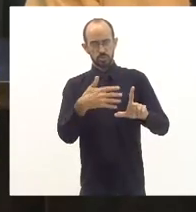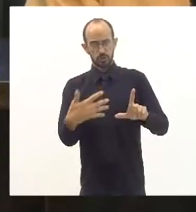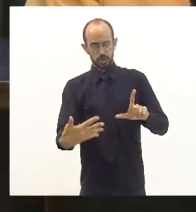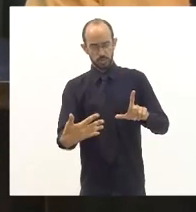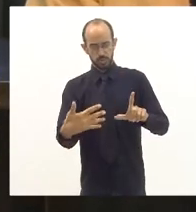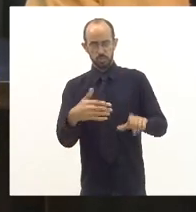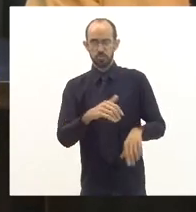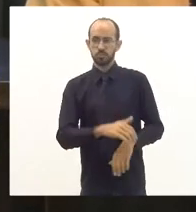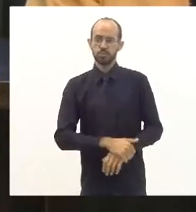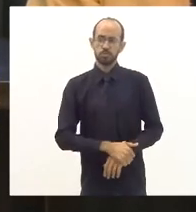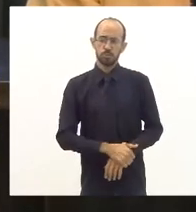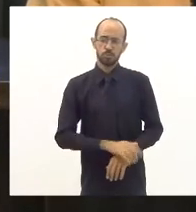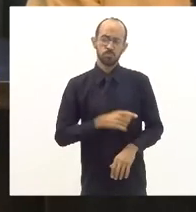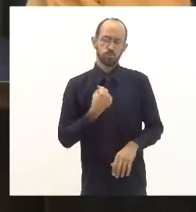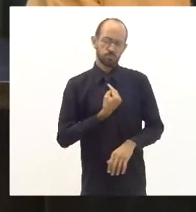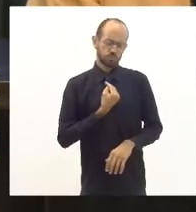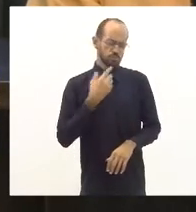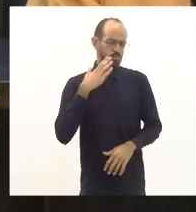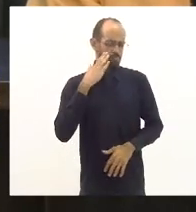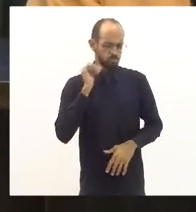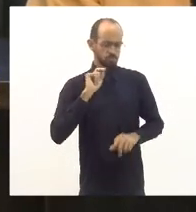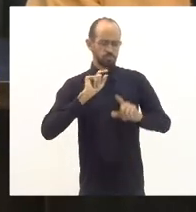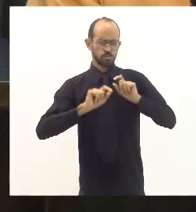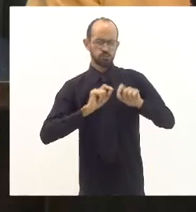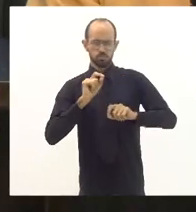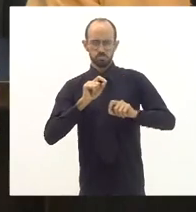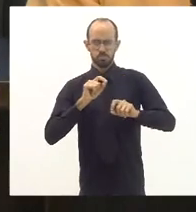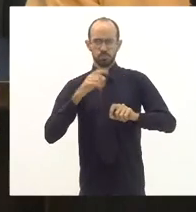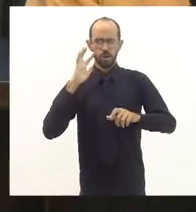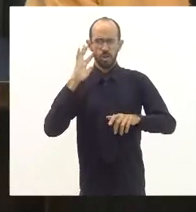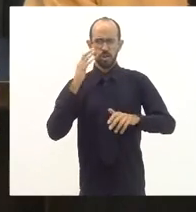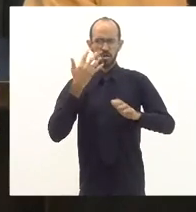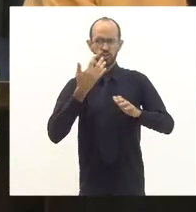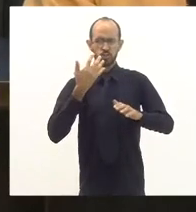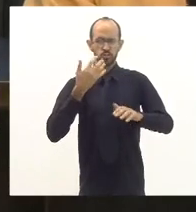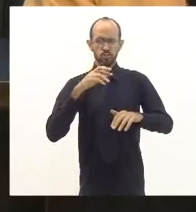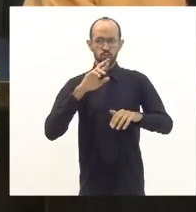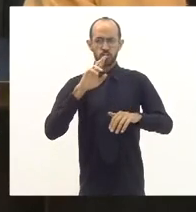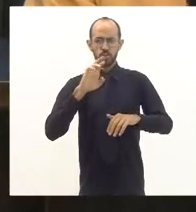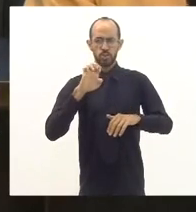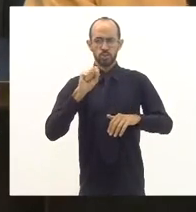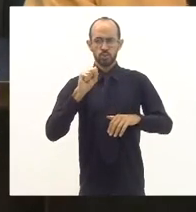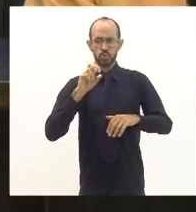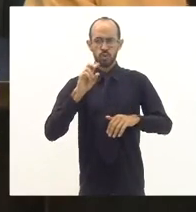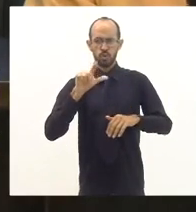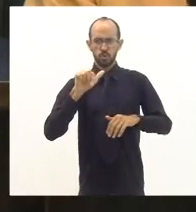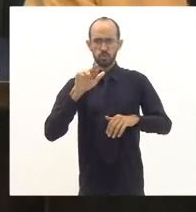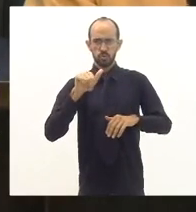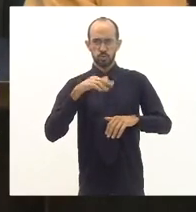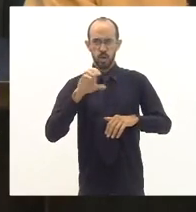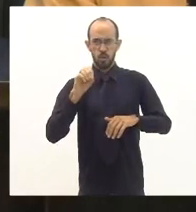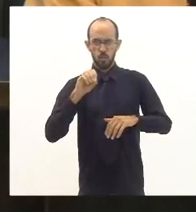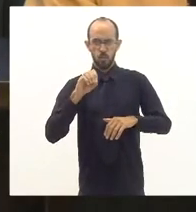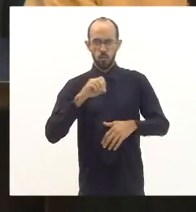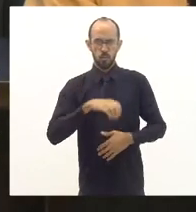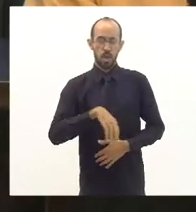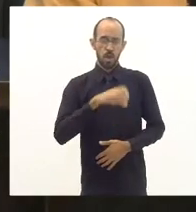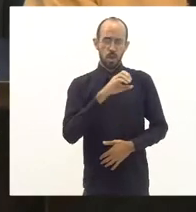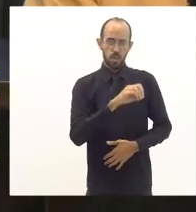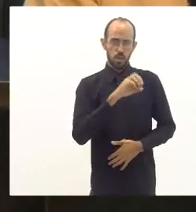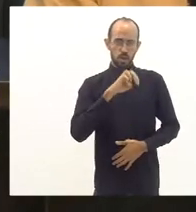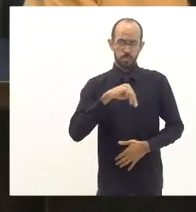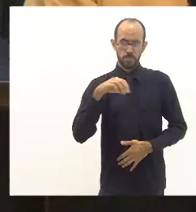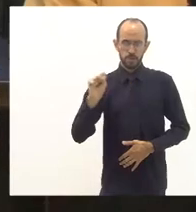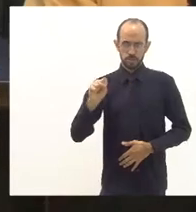Né? Nós sabemos que há resolução, primeiro, da Organização Mundial de Saúde. Não